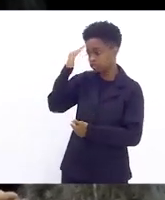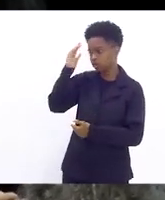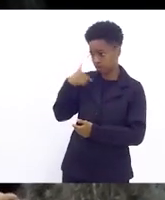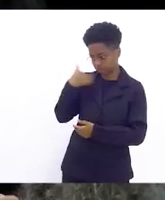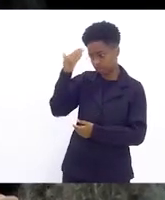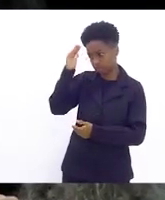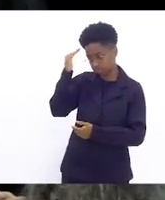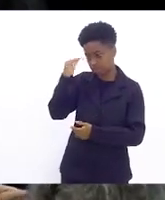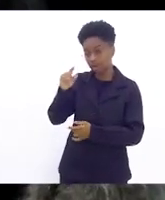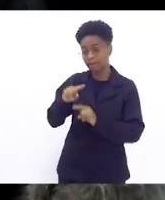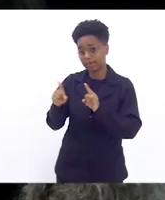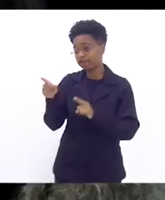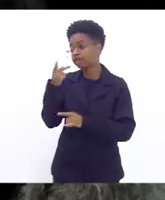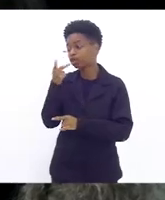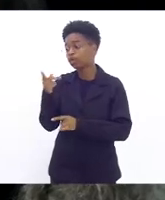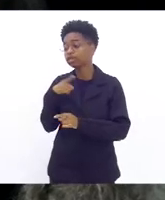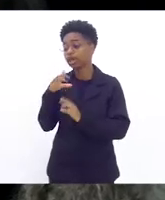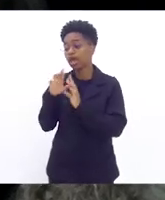exóticos